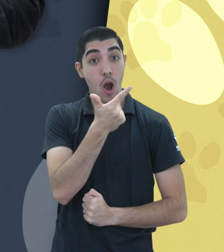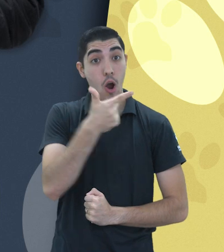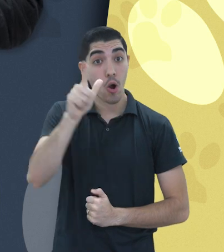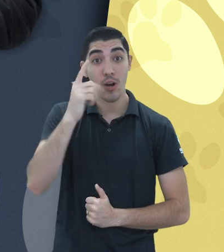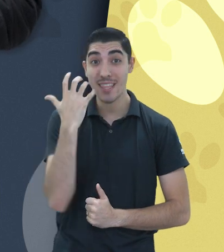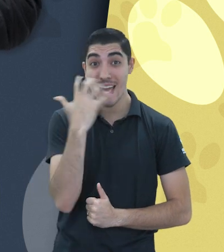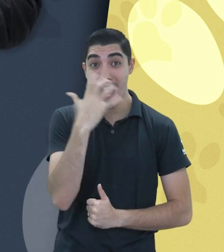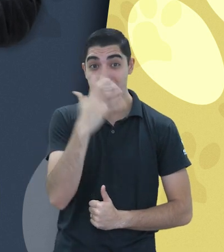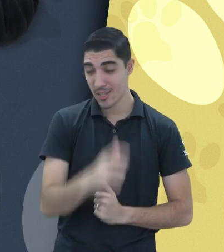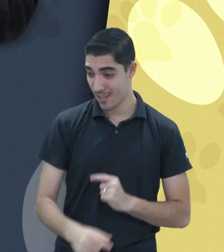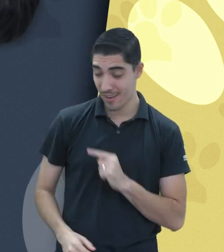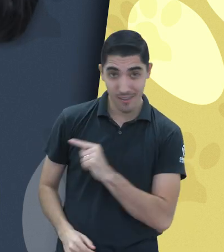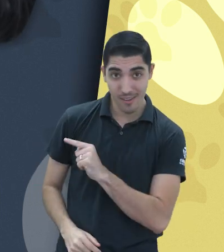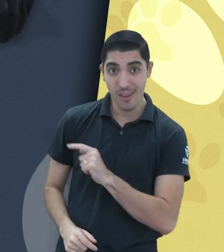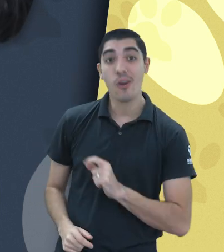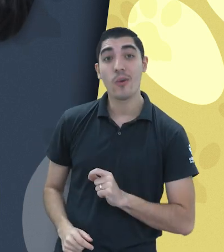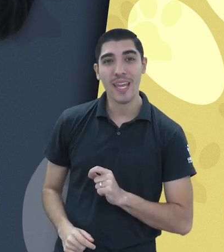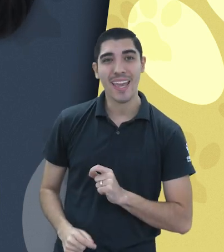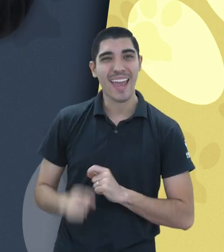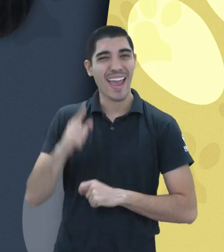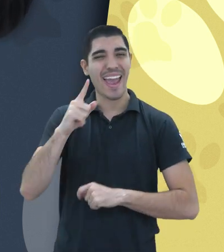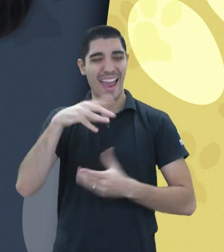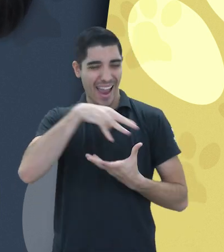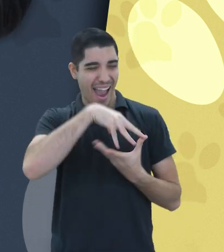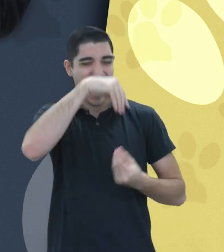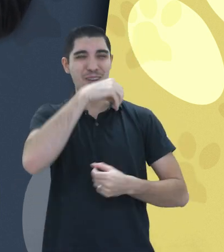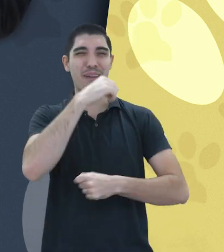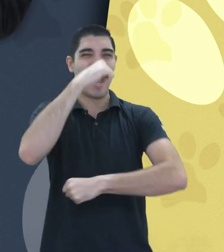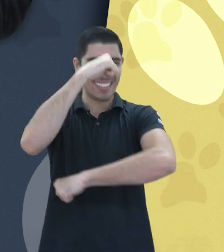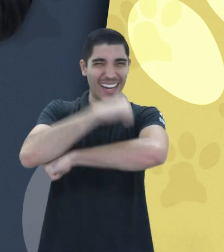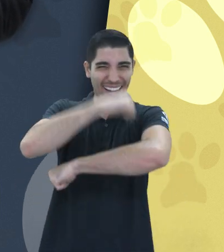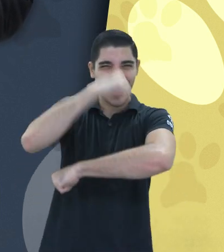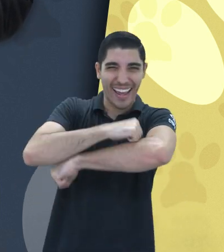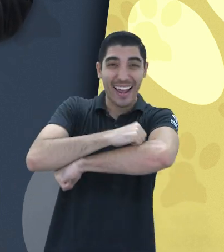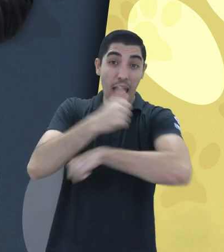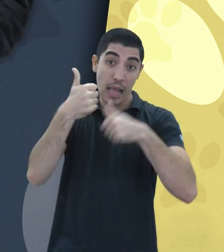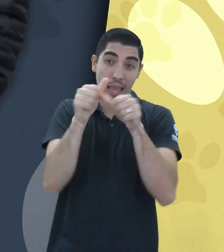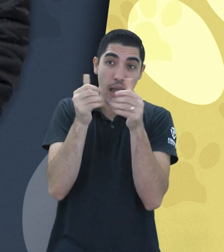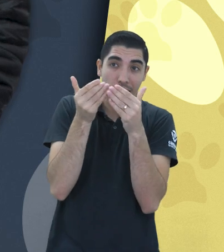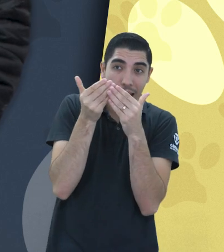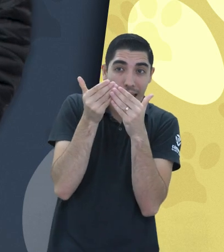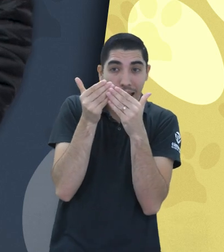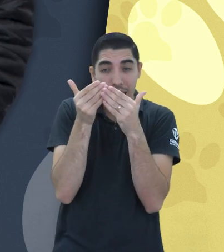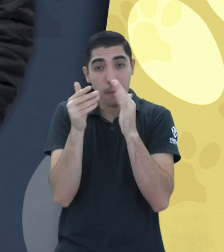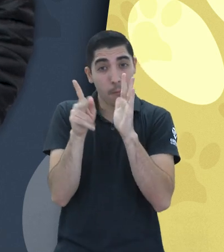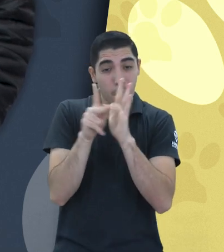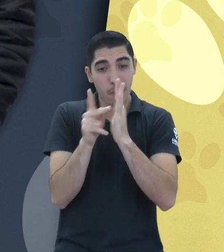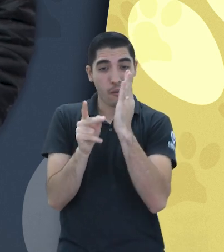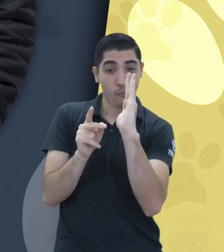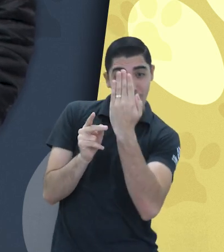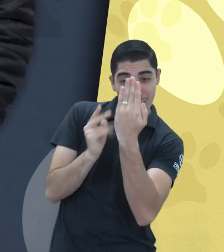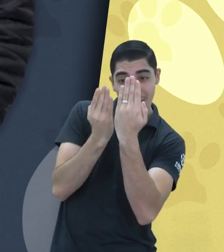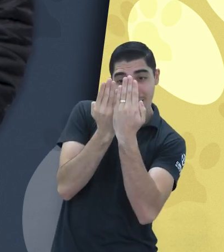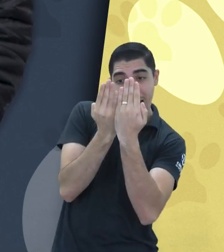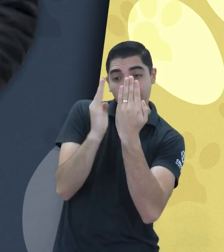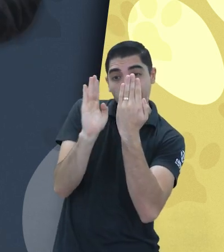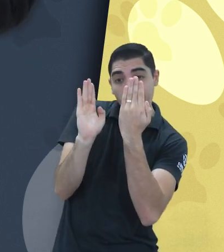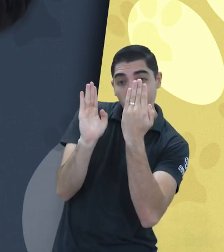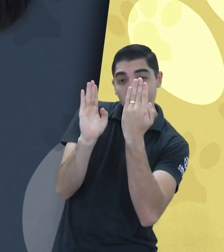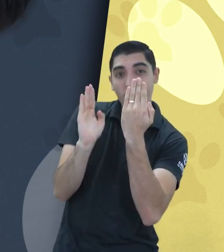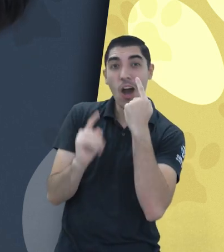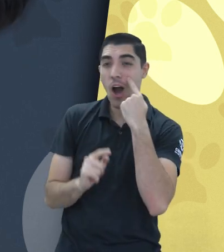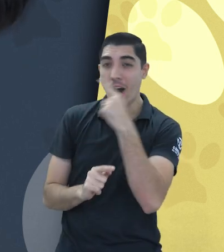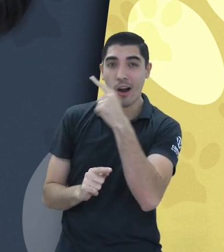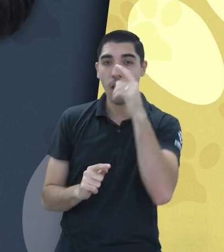deste cachorrinho aqui, a tal janela da alma tá meio aberta, meio fechada, né? Olha o jeitão dele dormindo, minha gente. Um